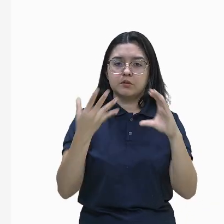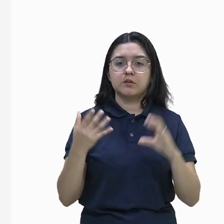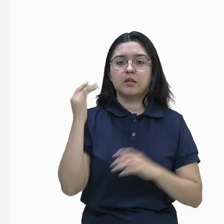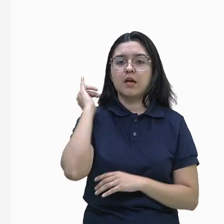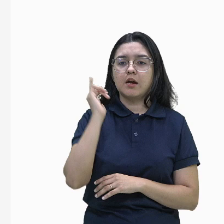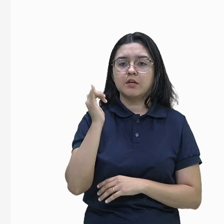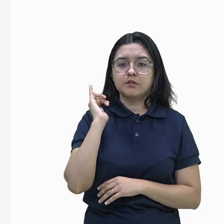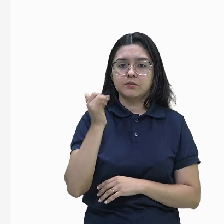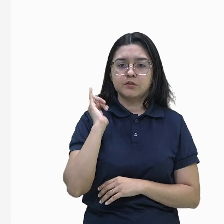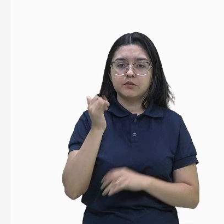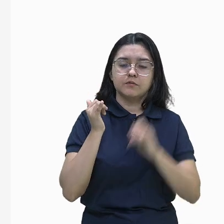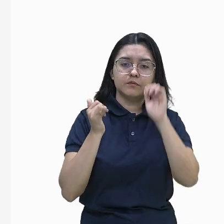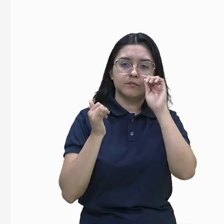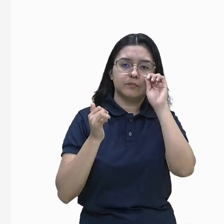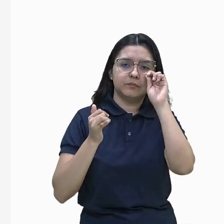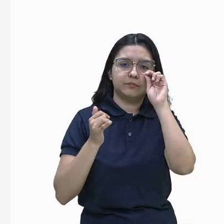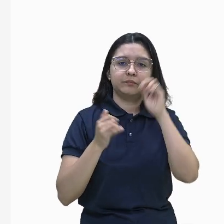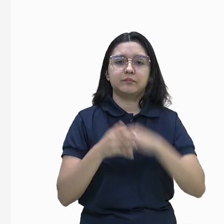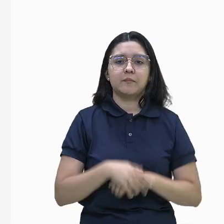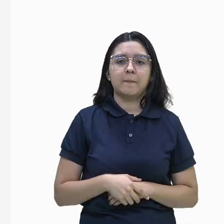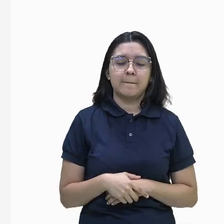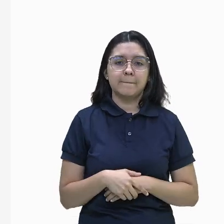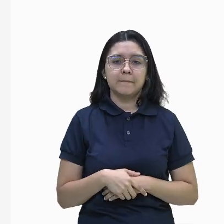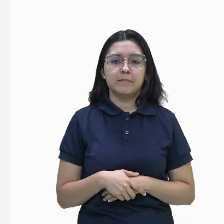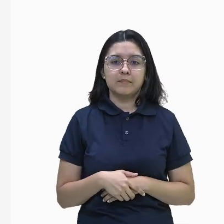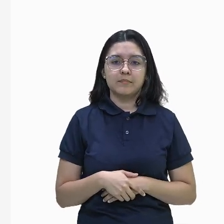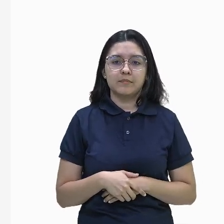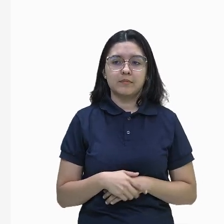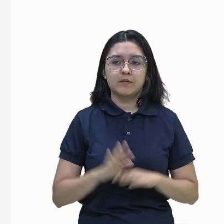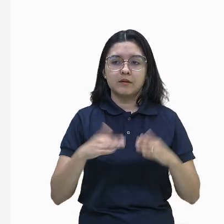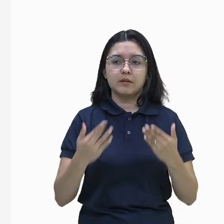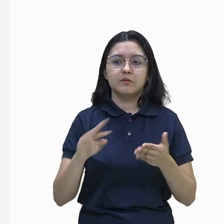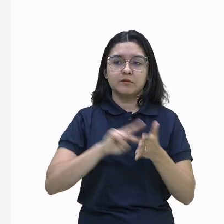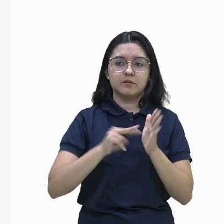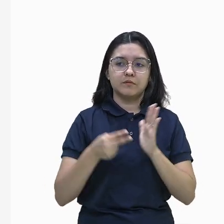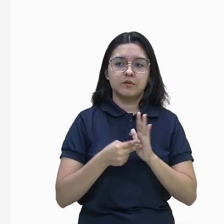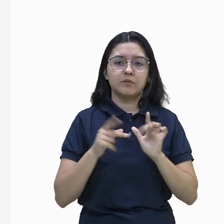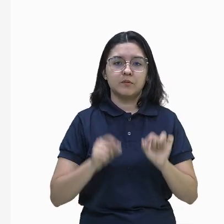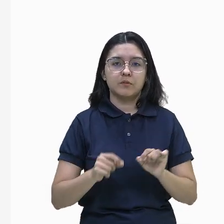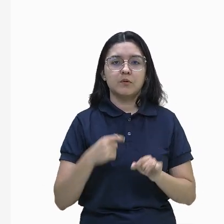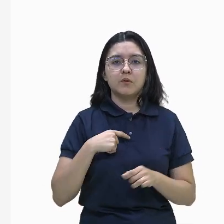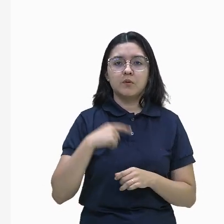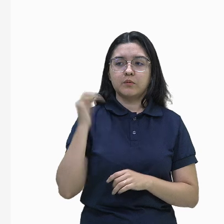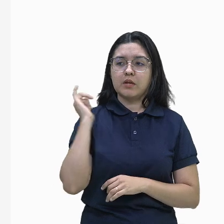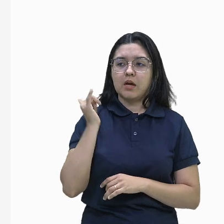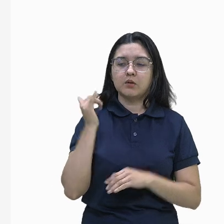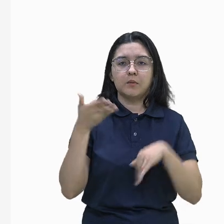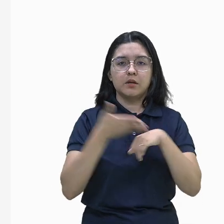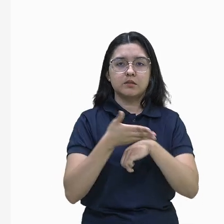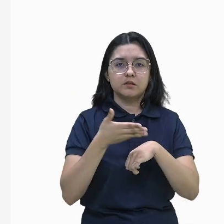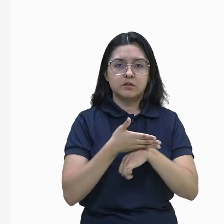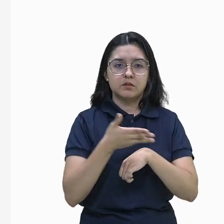caráter narrativo, ou seja, envolve narrador,